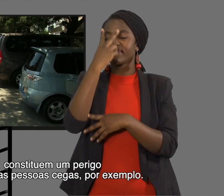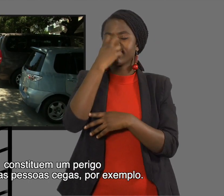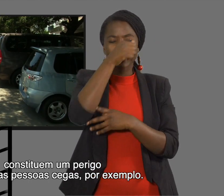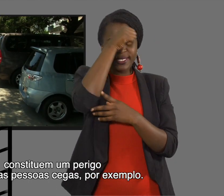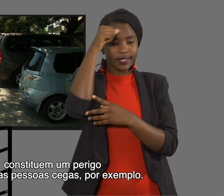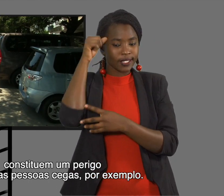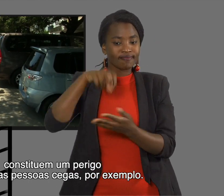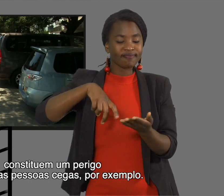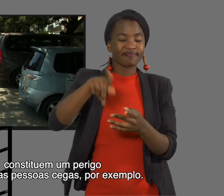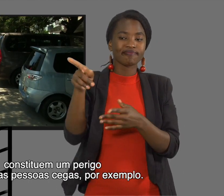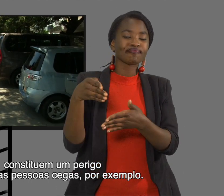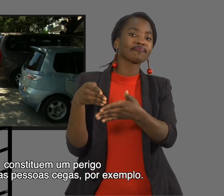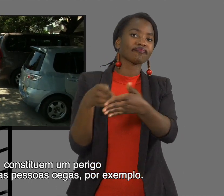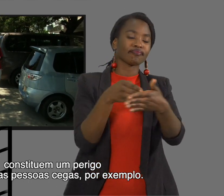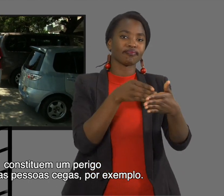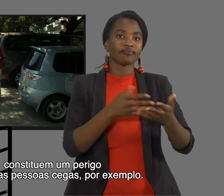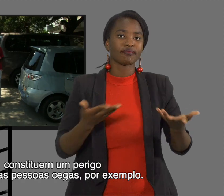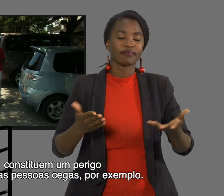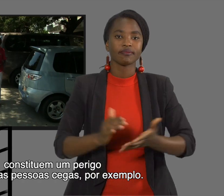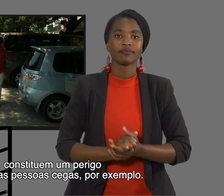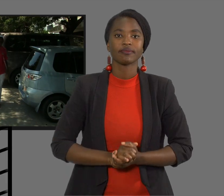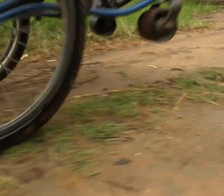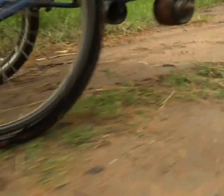à vida das pessoas cegas, por exemplo.